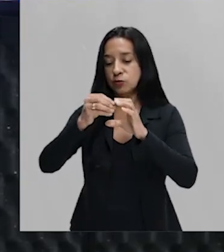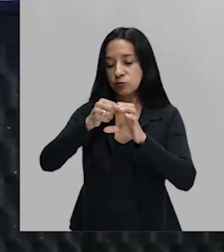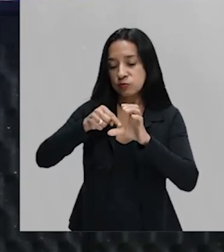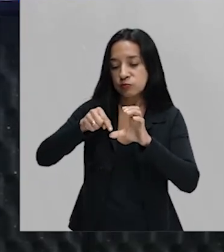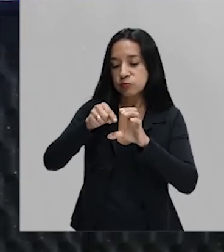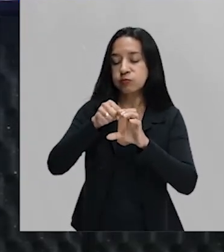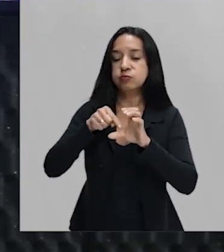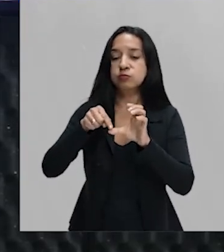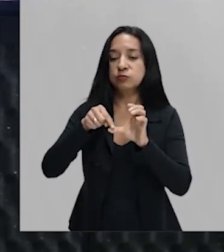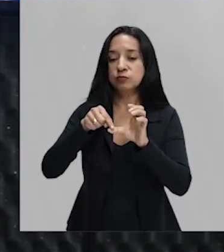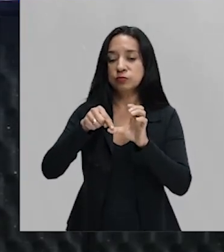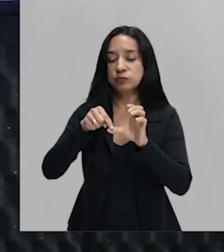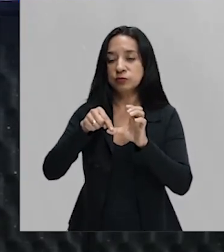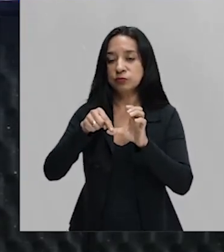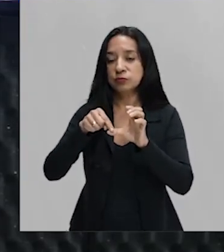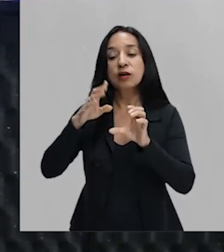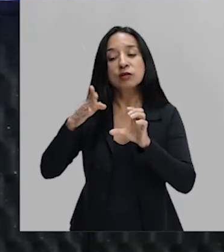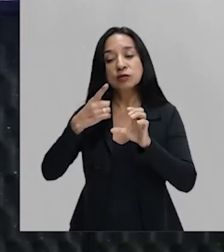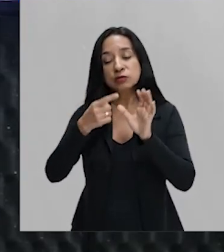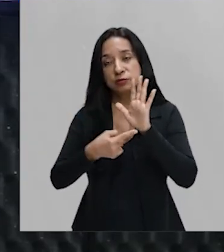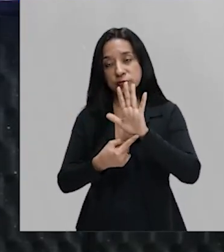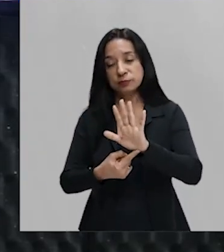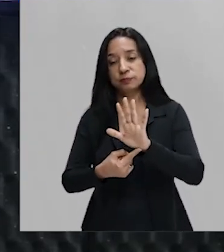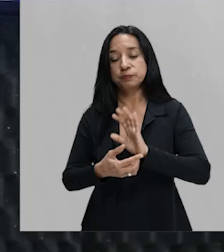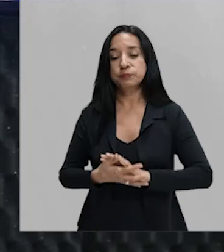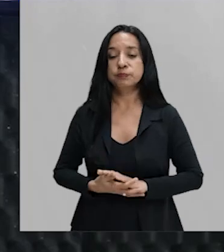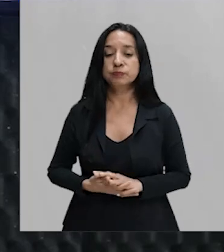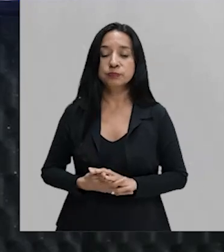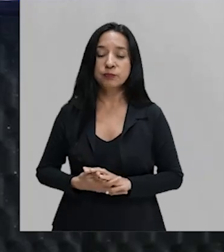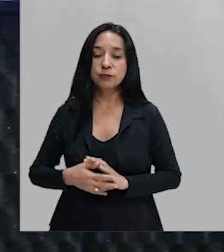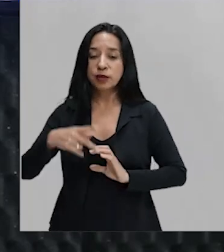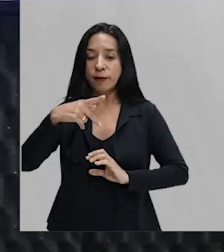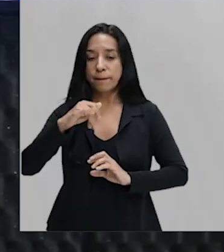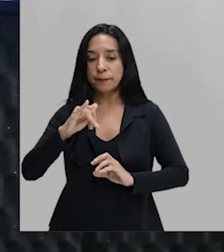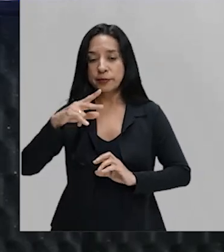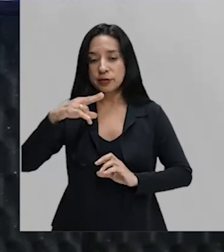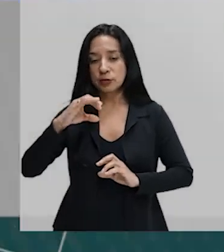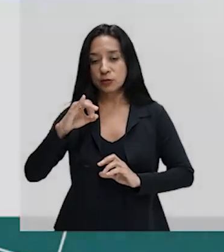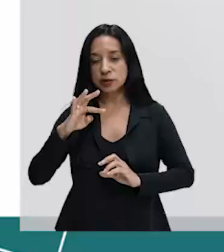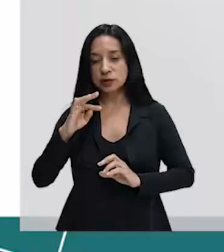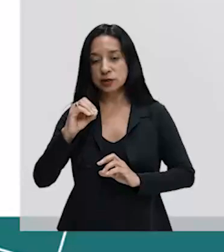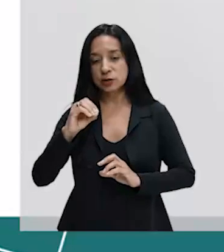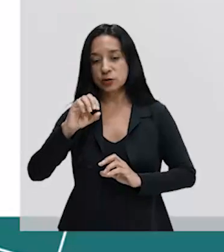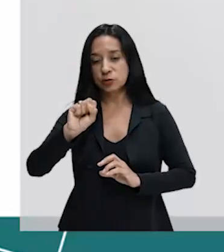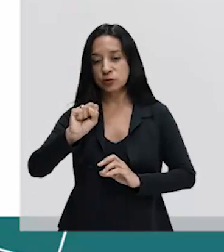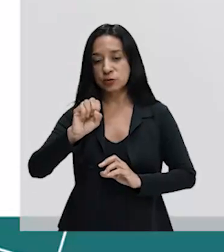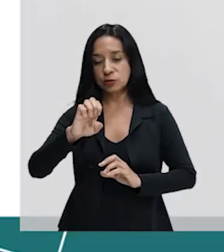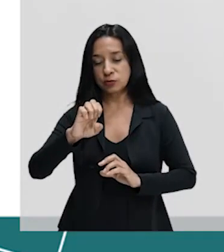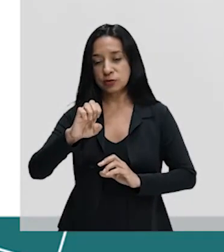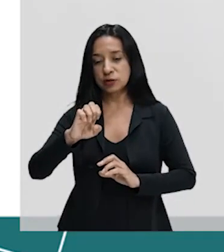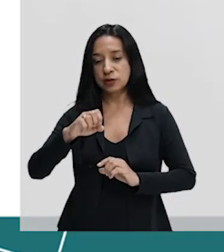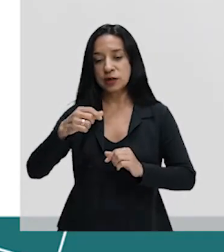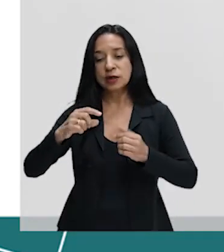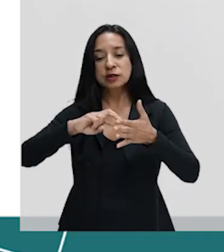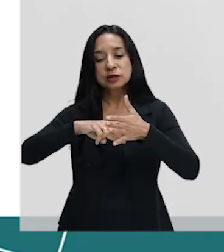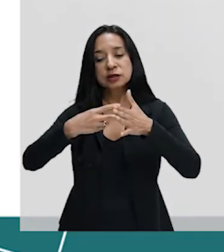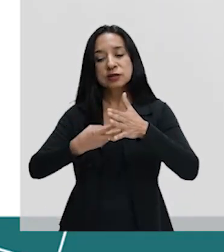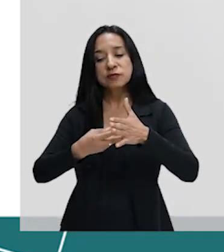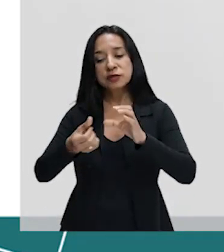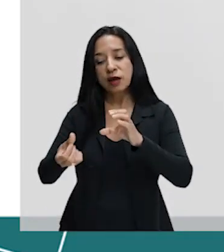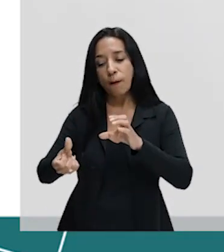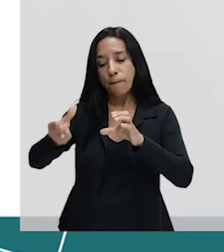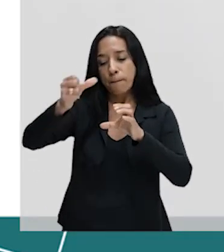uma vesícula. Vou já mostrar para vocês. A pinocitose, o termo pino quer dizer bebê. A célula ela